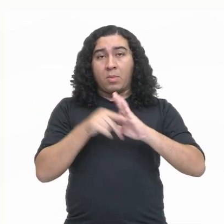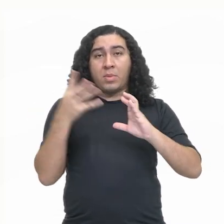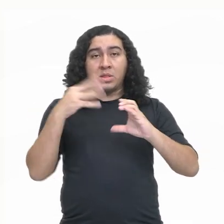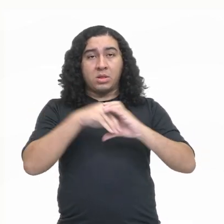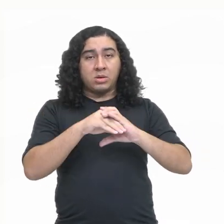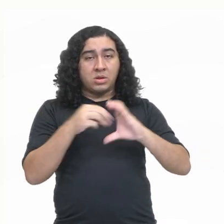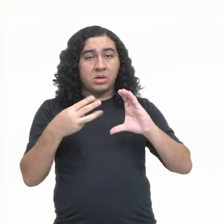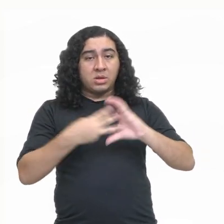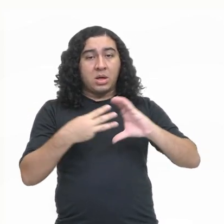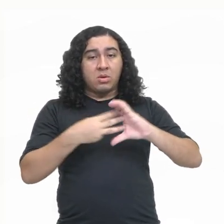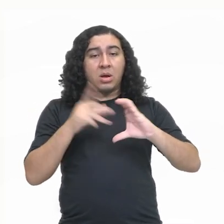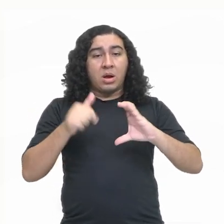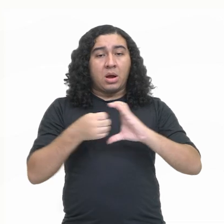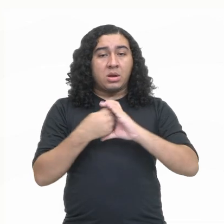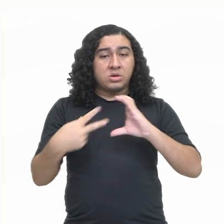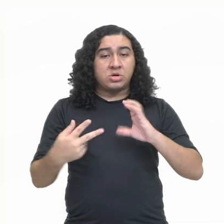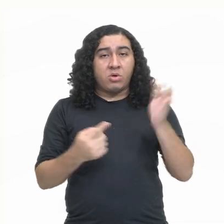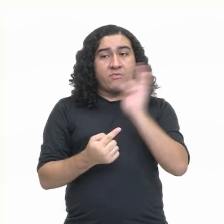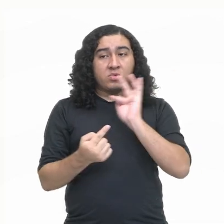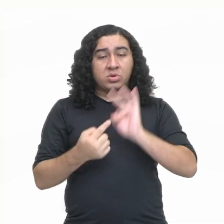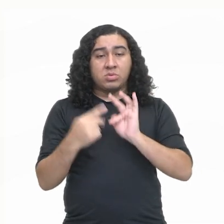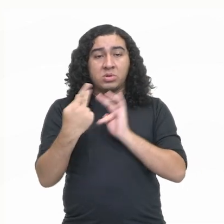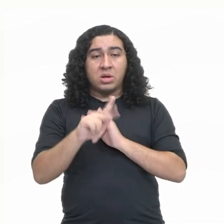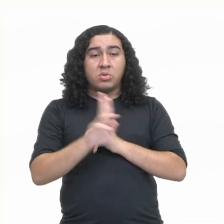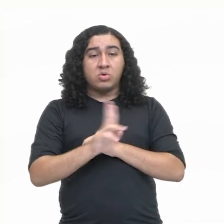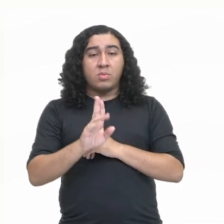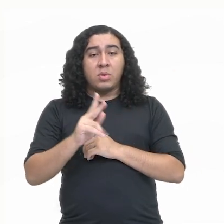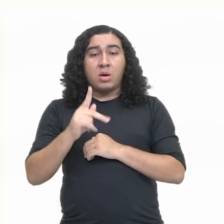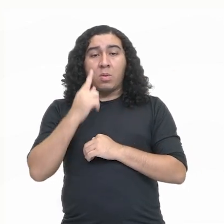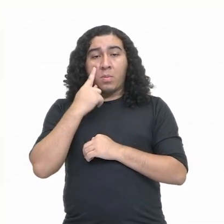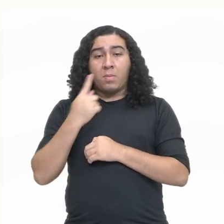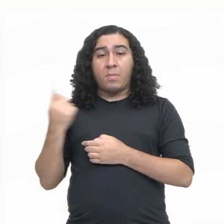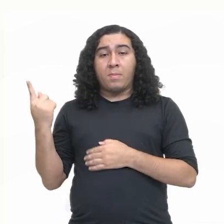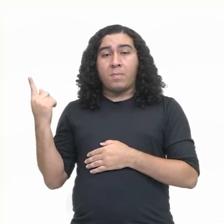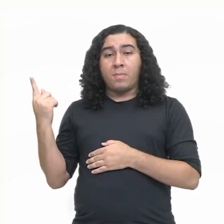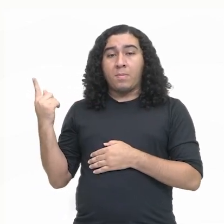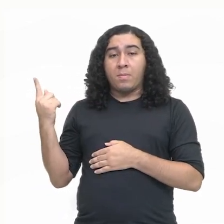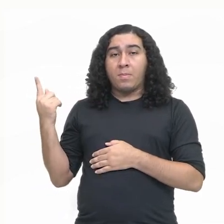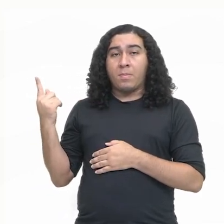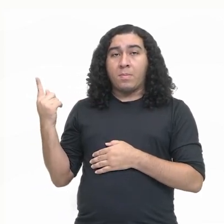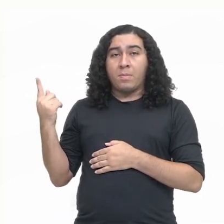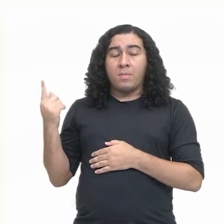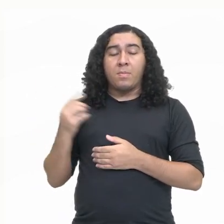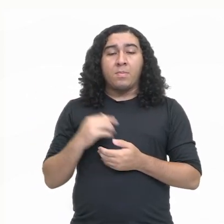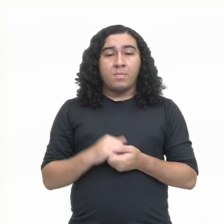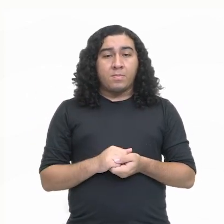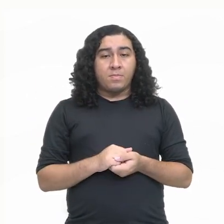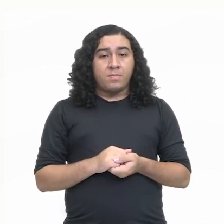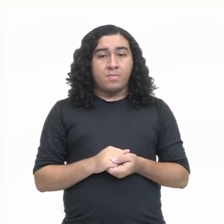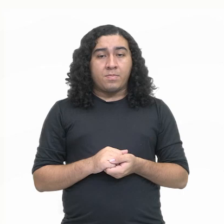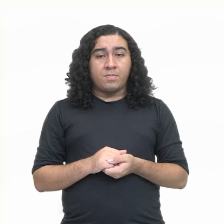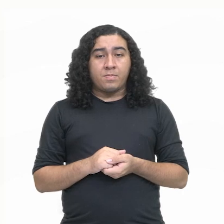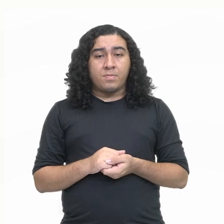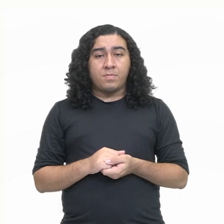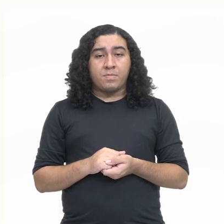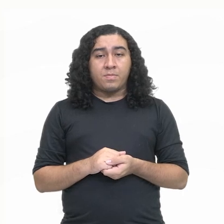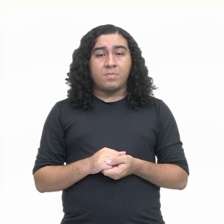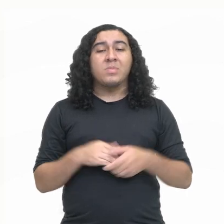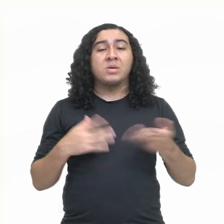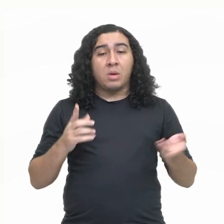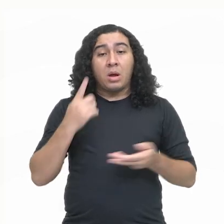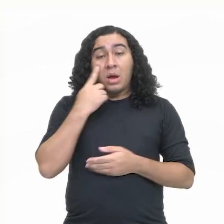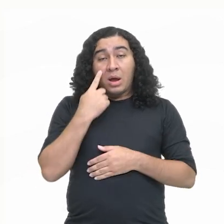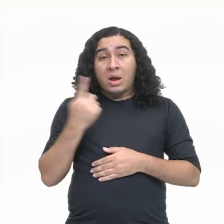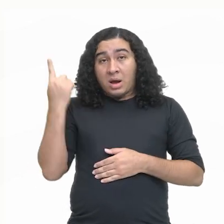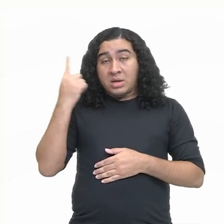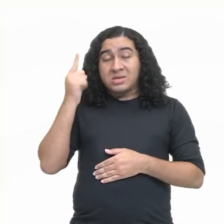essa característica, essa função, a gente chama de permeabilidade seletiva e talvez seja